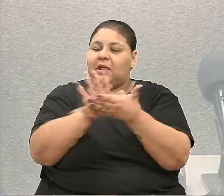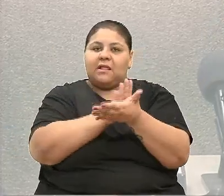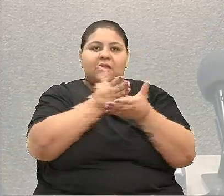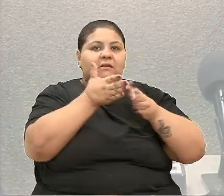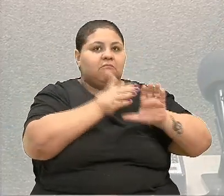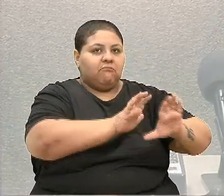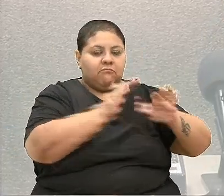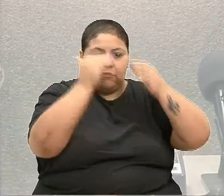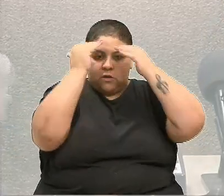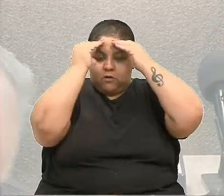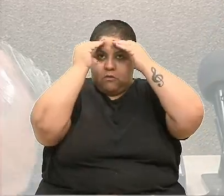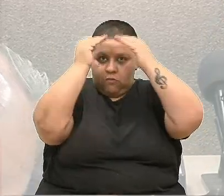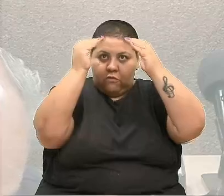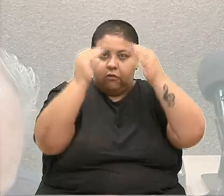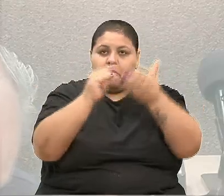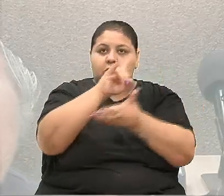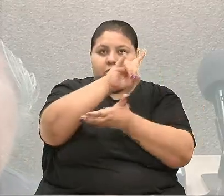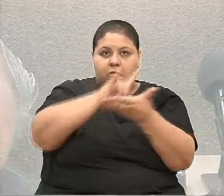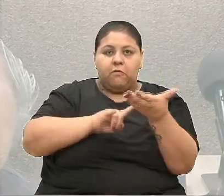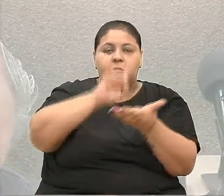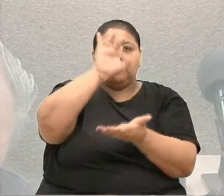e acatando o parecer